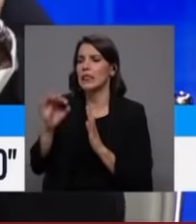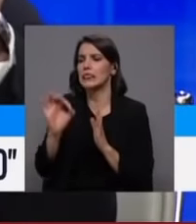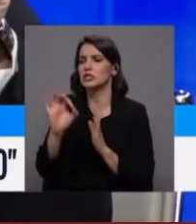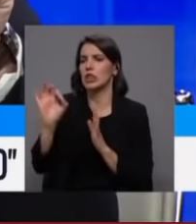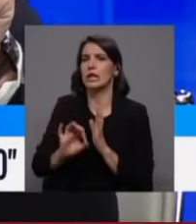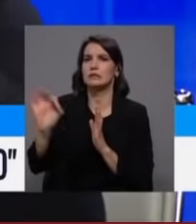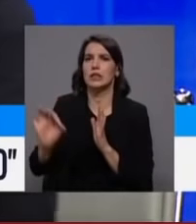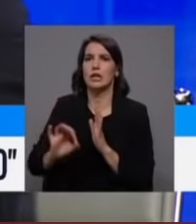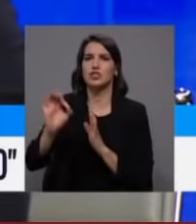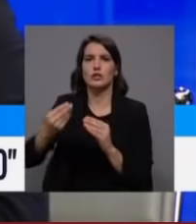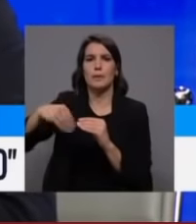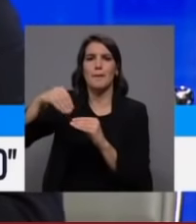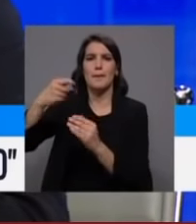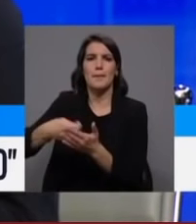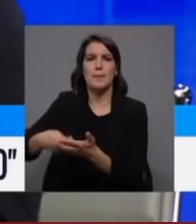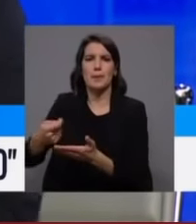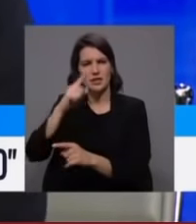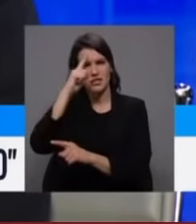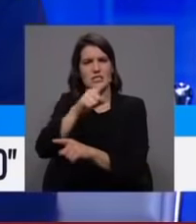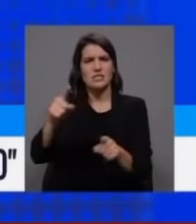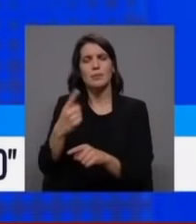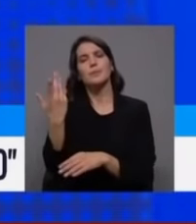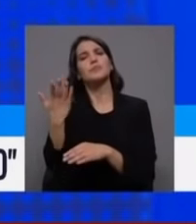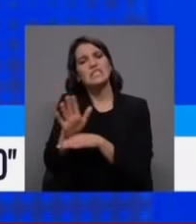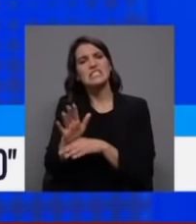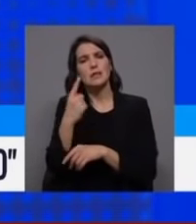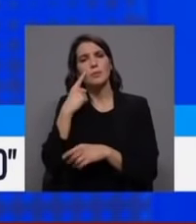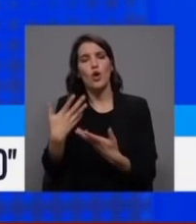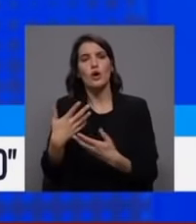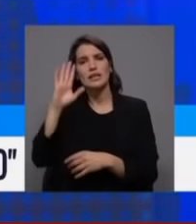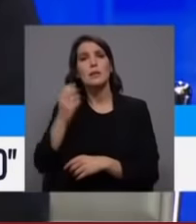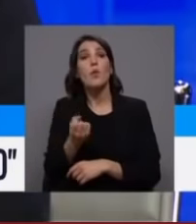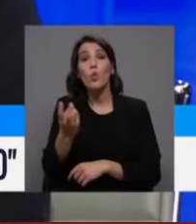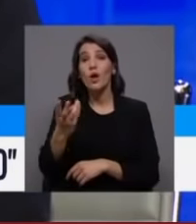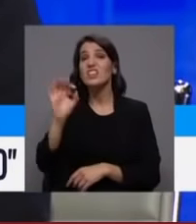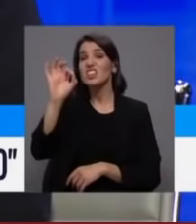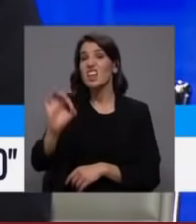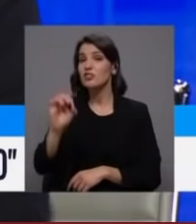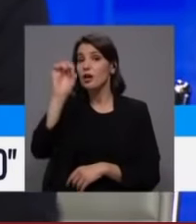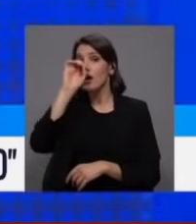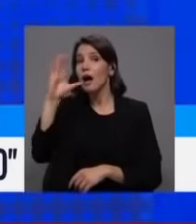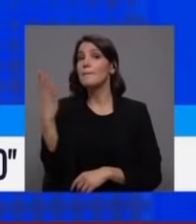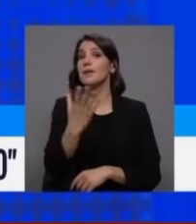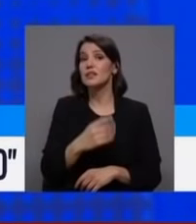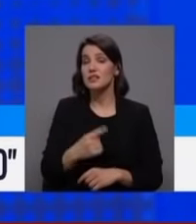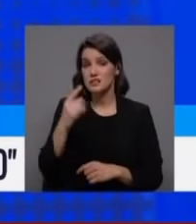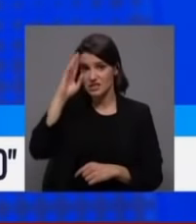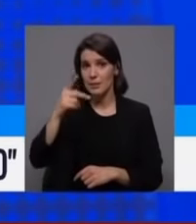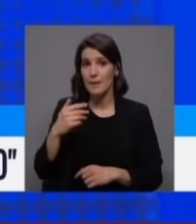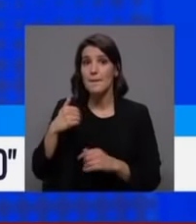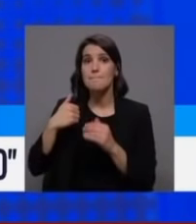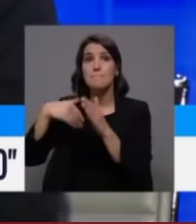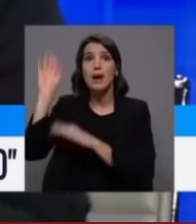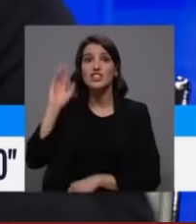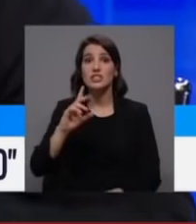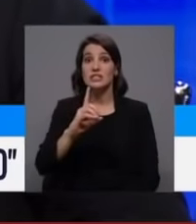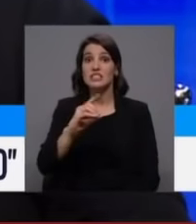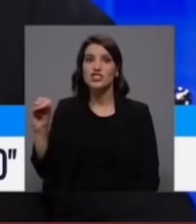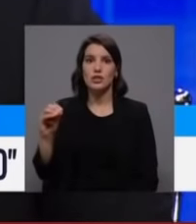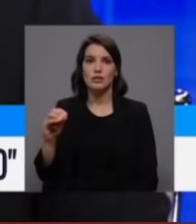peixinho quem está a ver se a busca É verdade dizendo exatamente 100 sofre outras taxas Avenida existem não sabe mas há mais de 600